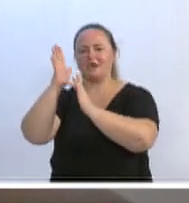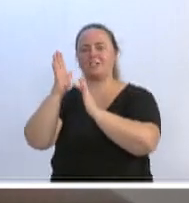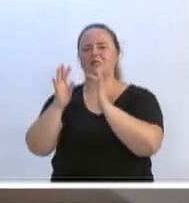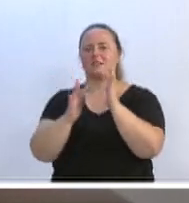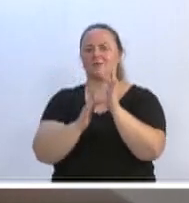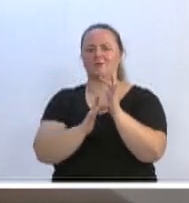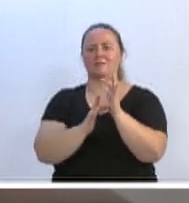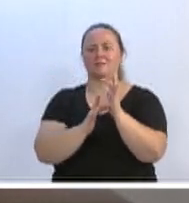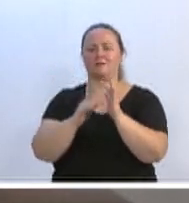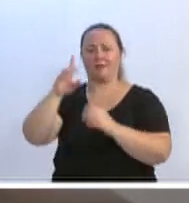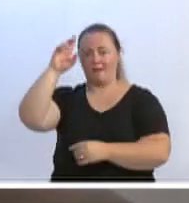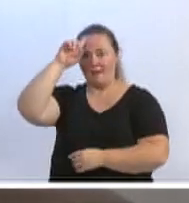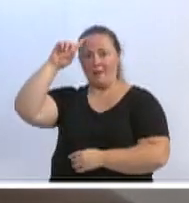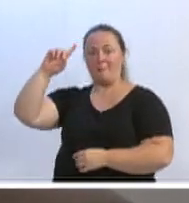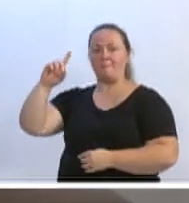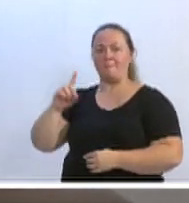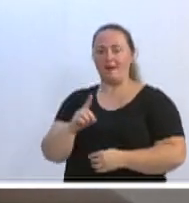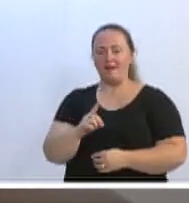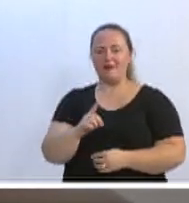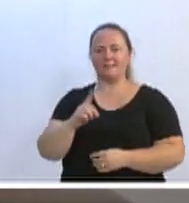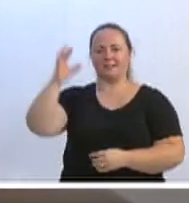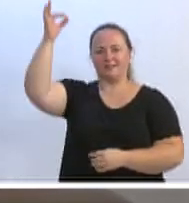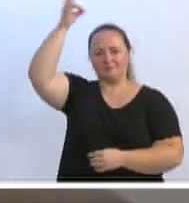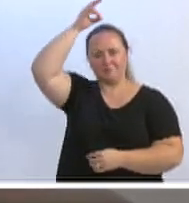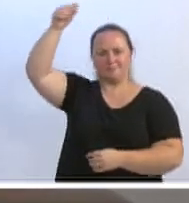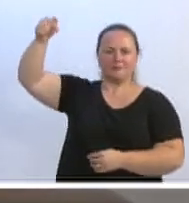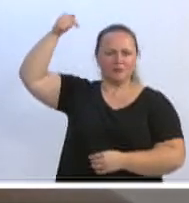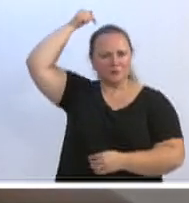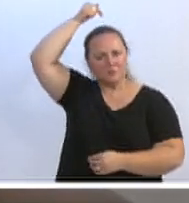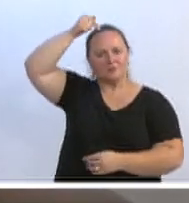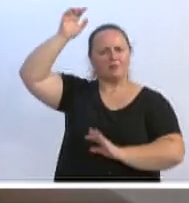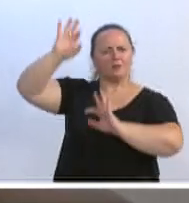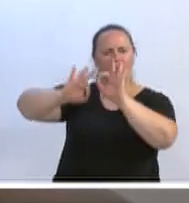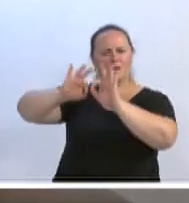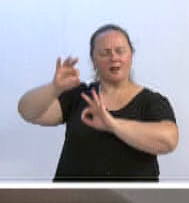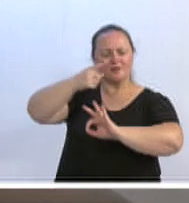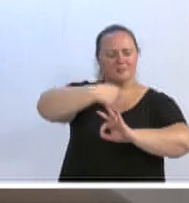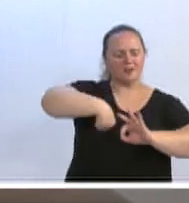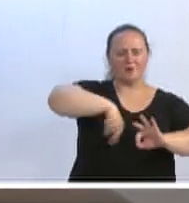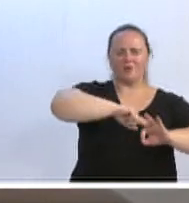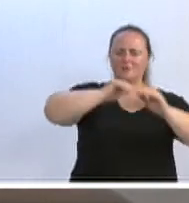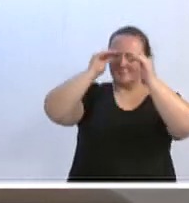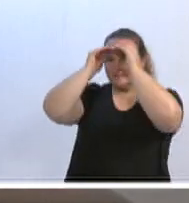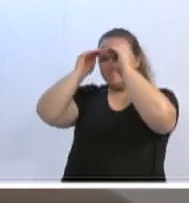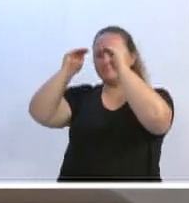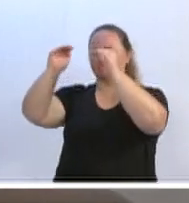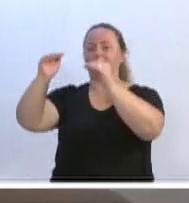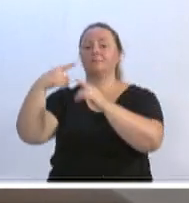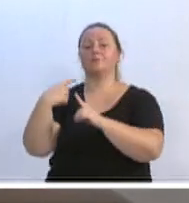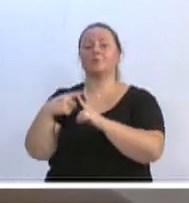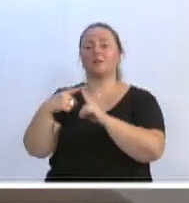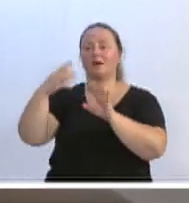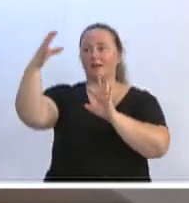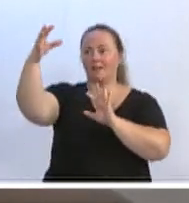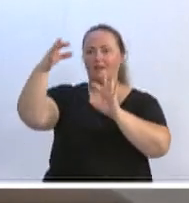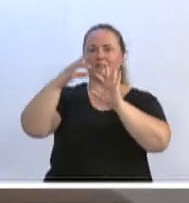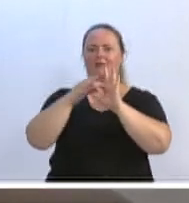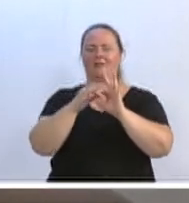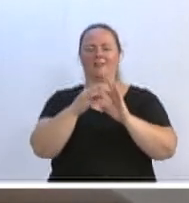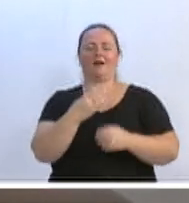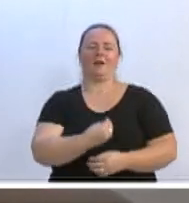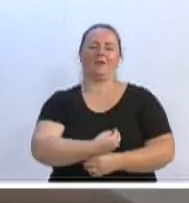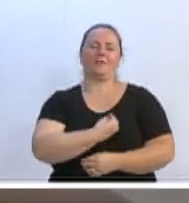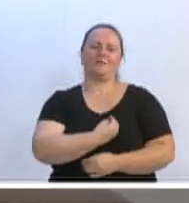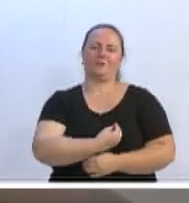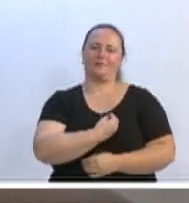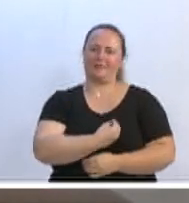Tudo que o Senhor manda, tudo que o Espírito Santo determina, a igreja obedece, porque ela é um corpo vivo, um